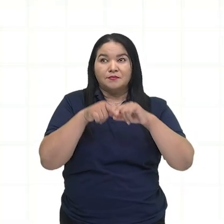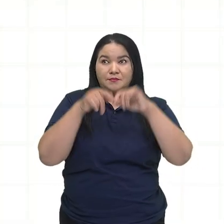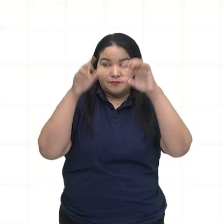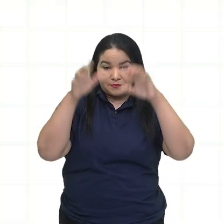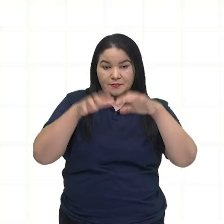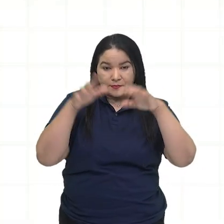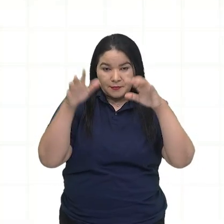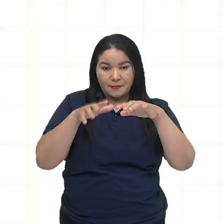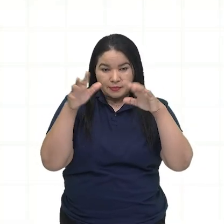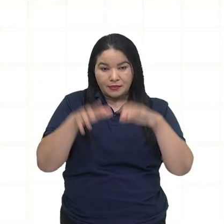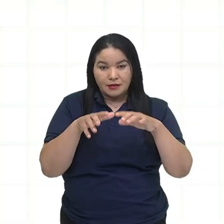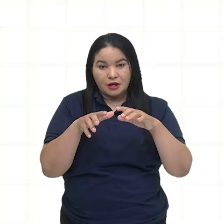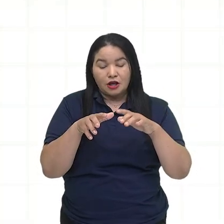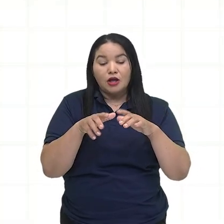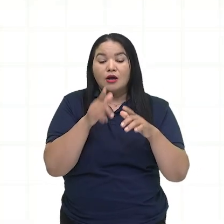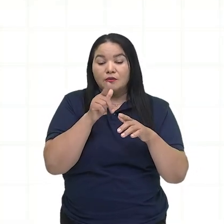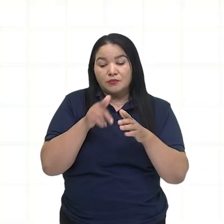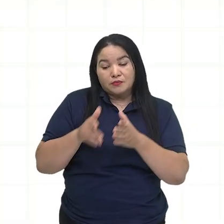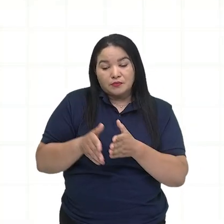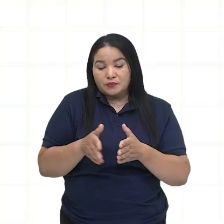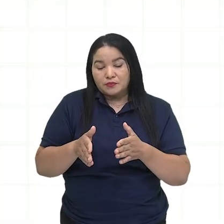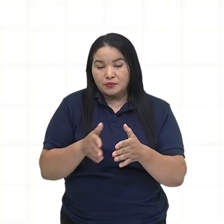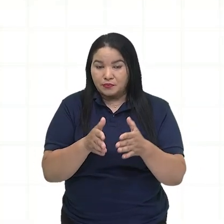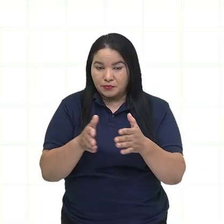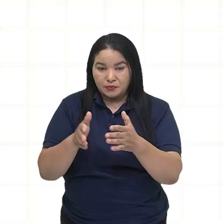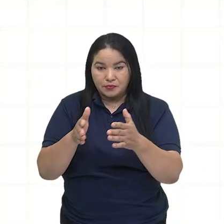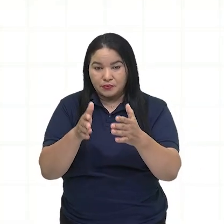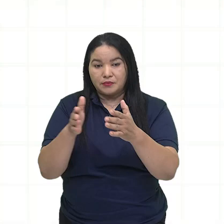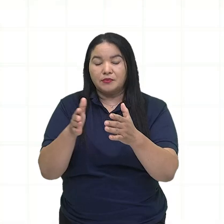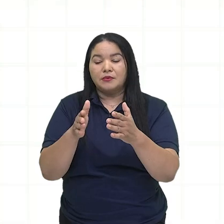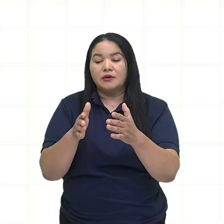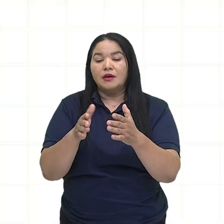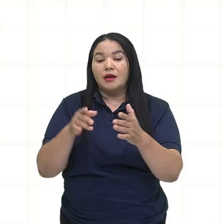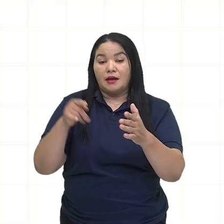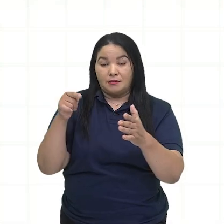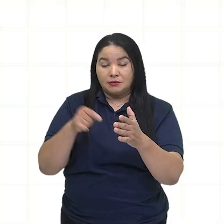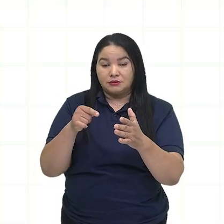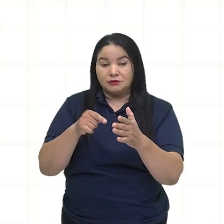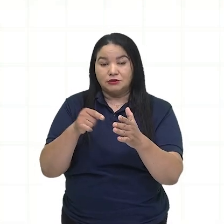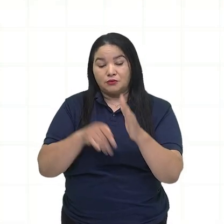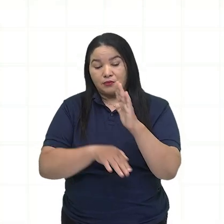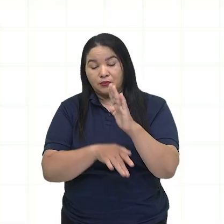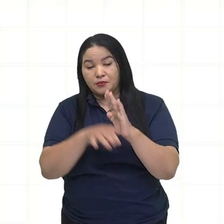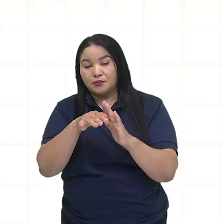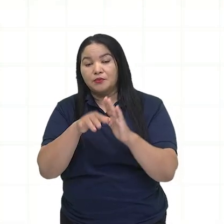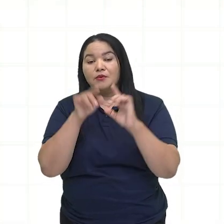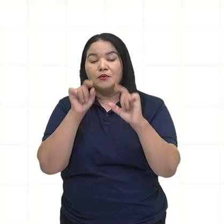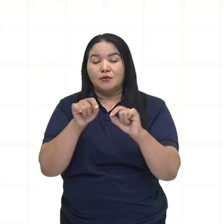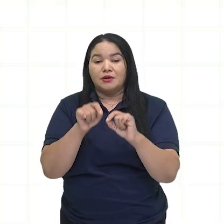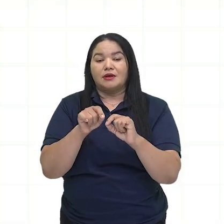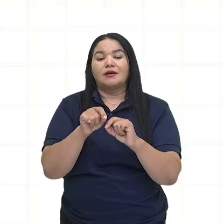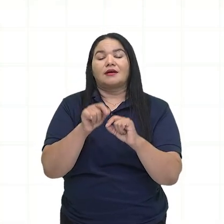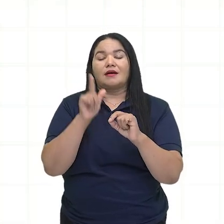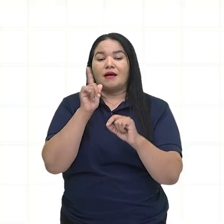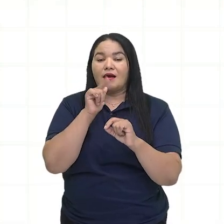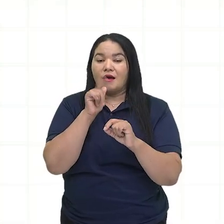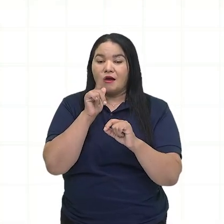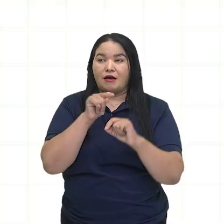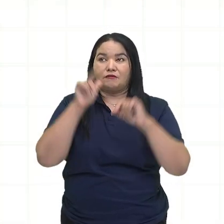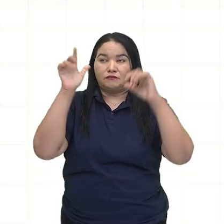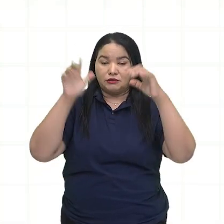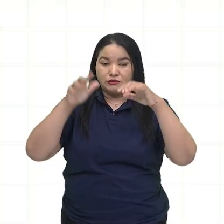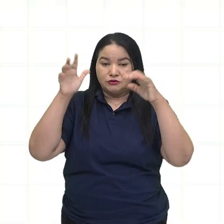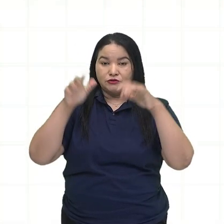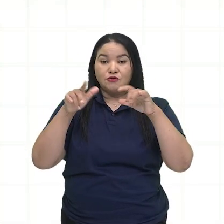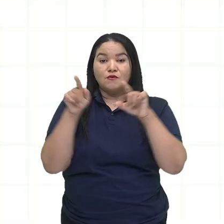chuvas. Então, o nosso rio Amazonas, ele é alimentado nos seus afluentes pela água da chuva, mas